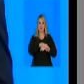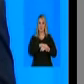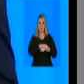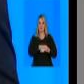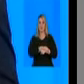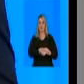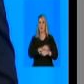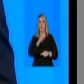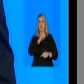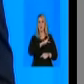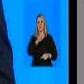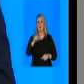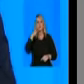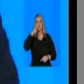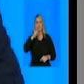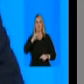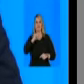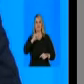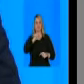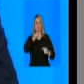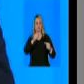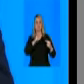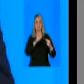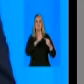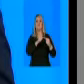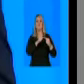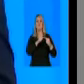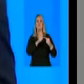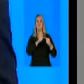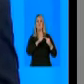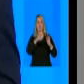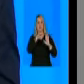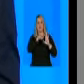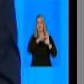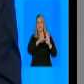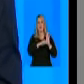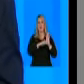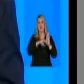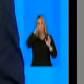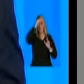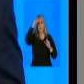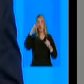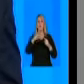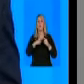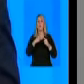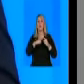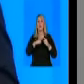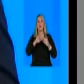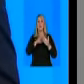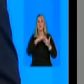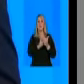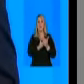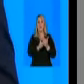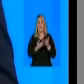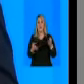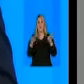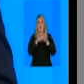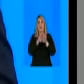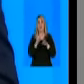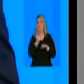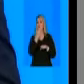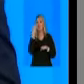vezes não conseguem atingir, Maurício, as metas da Prefeitura, porque as escolas ficam vários dias fechadas, às vezes